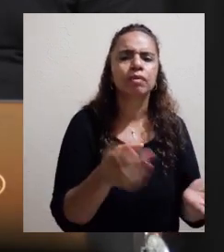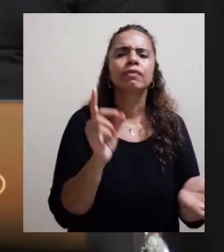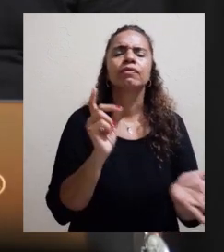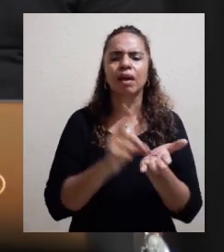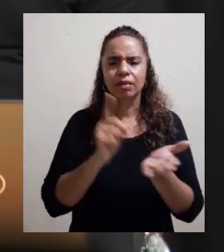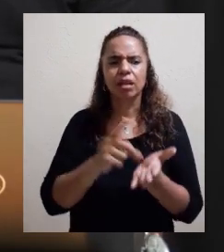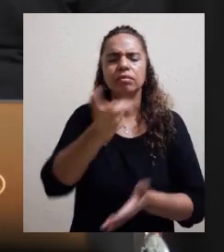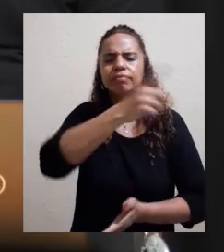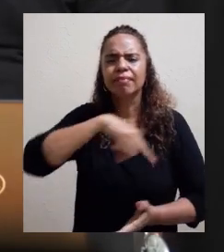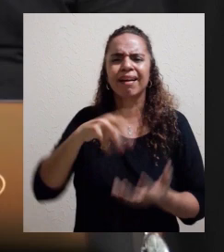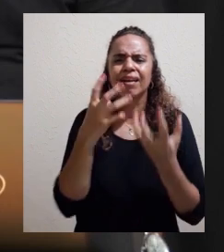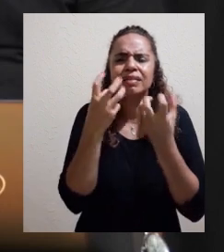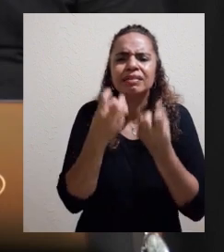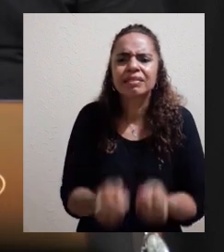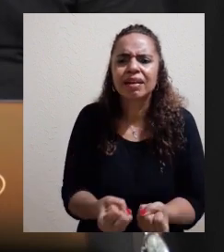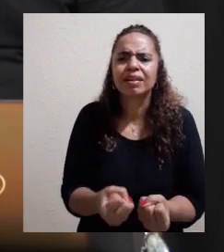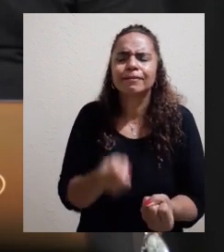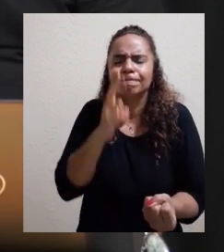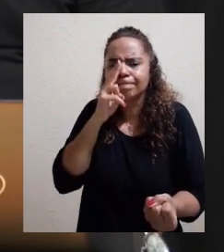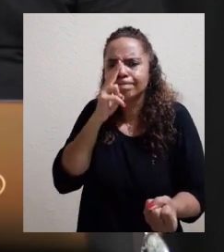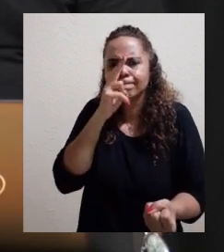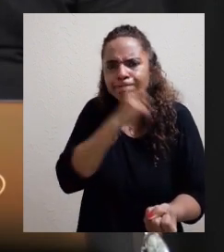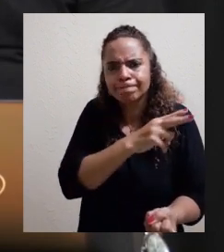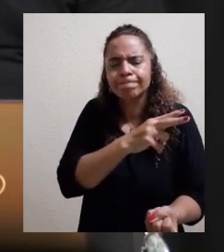gente ficar cansado demais